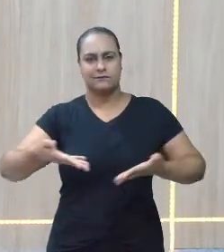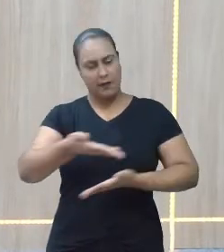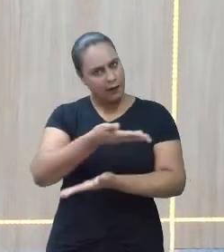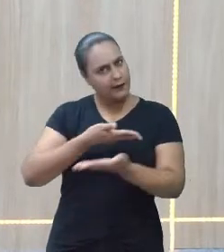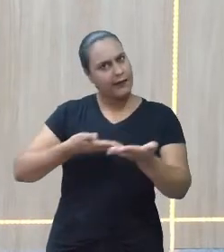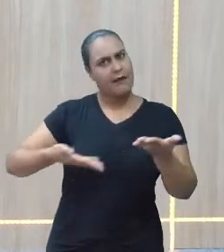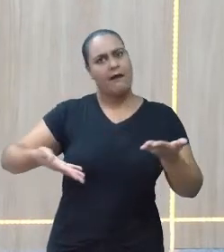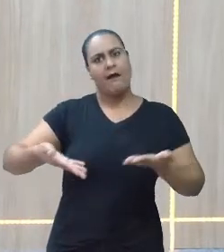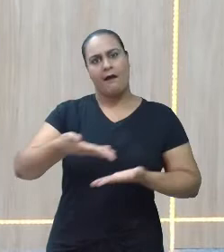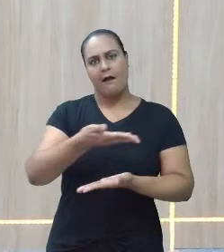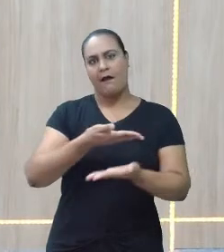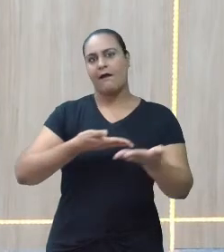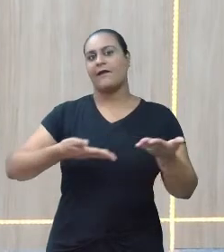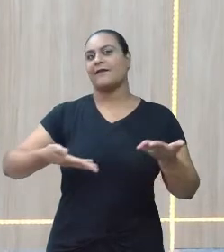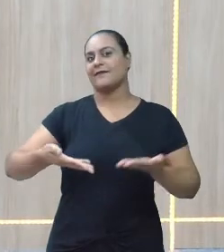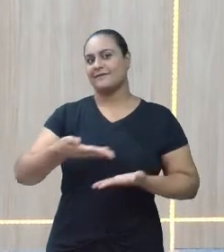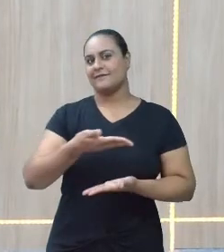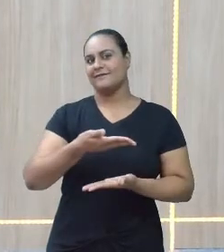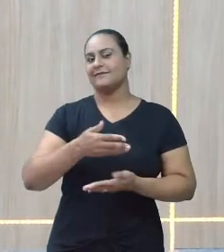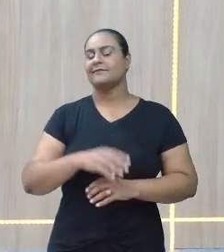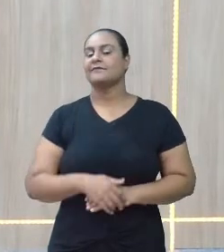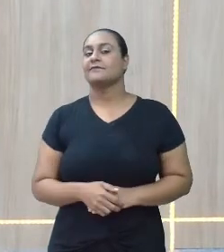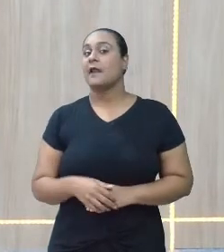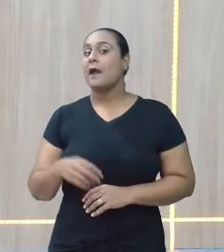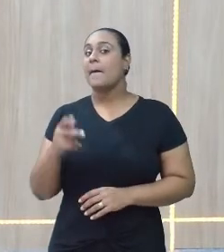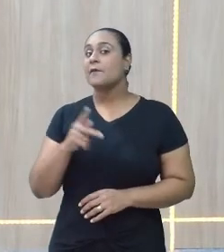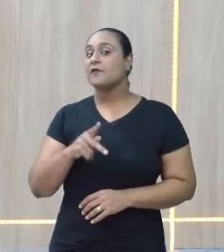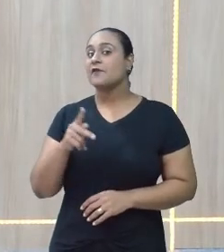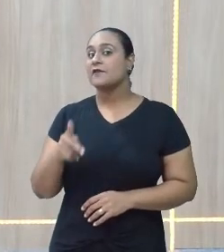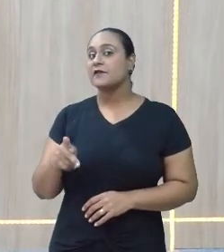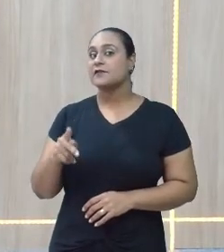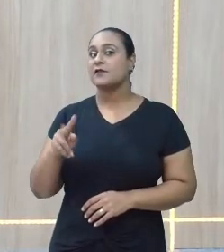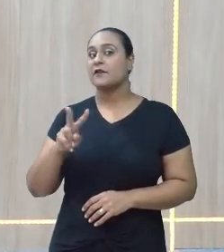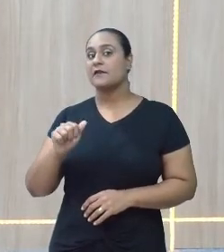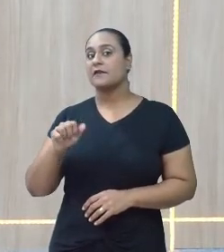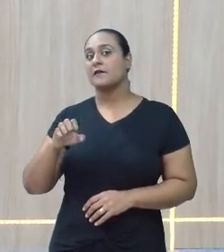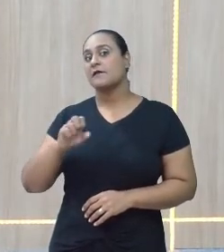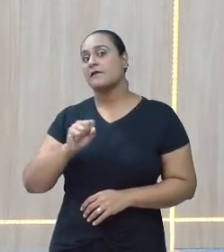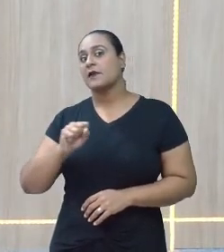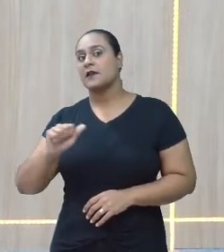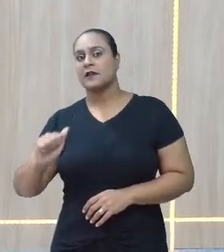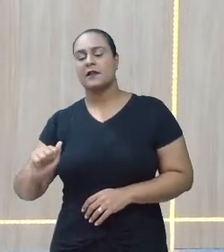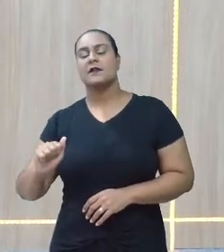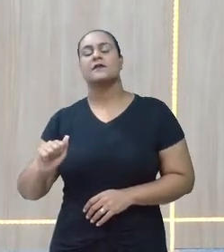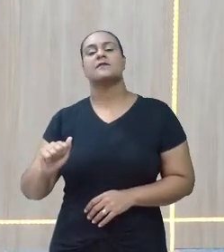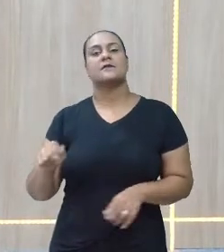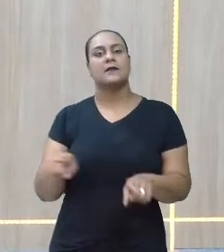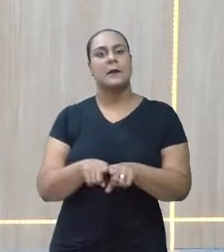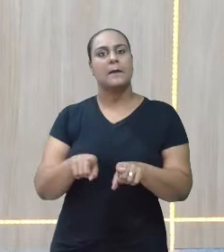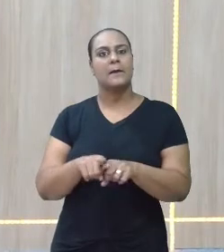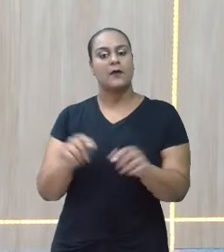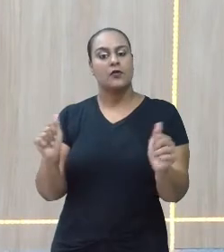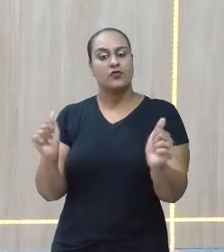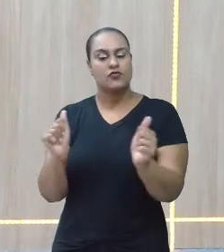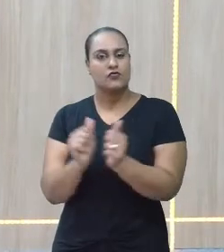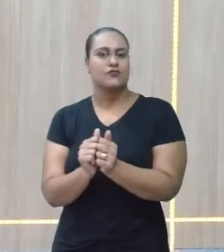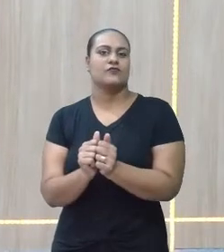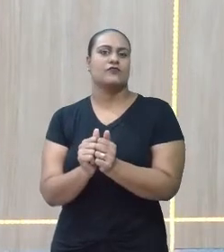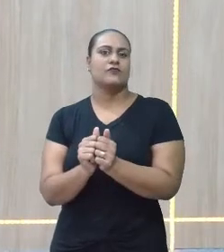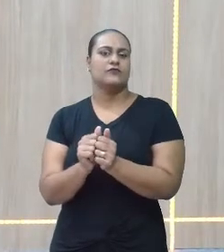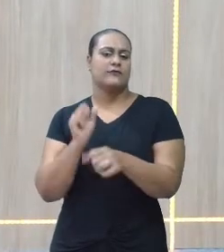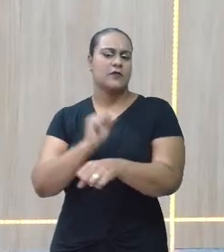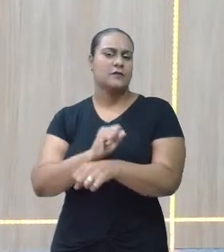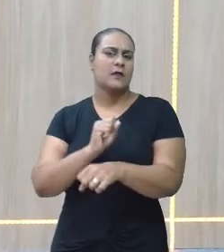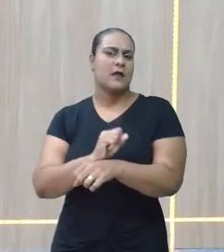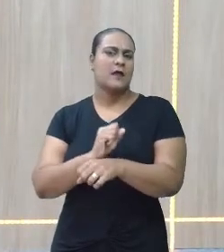de comunicação entre você e eu aqui. A professora Vanessa já está ali, que já ela dá o seu bom dia, apostos para receber a sua mensagem.